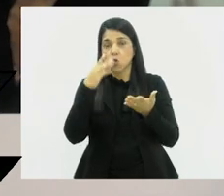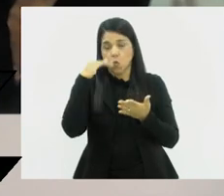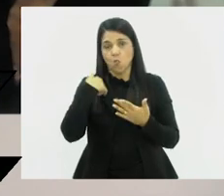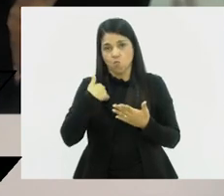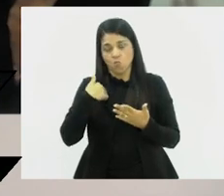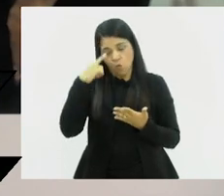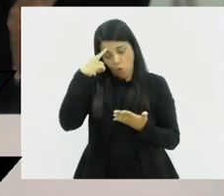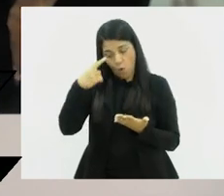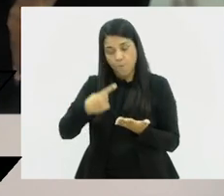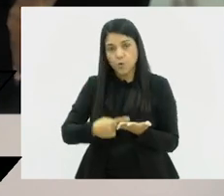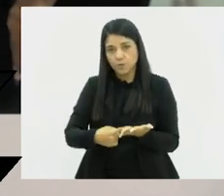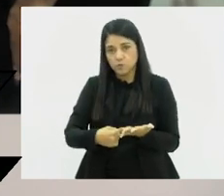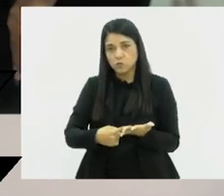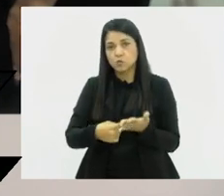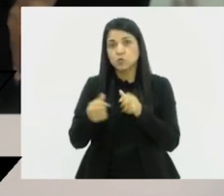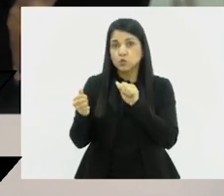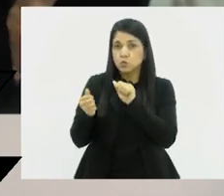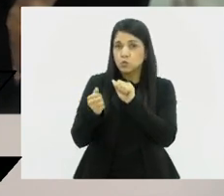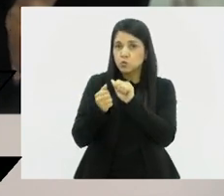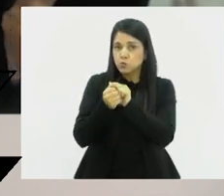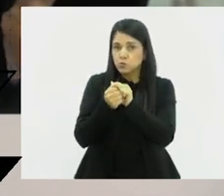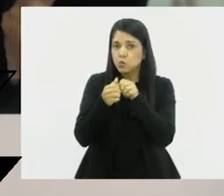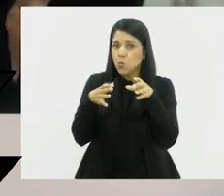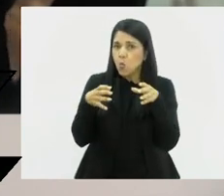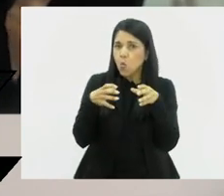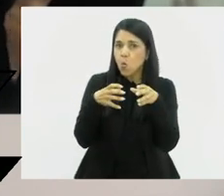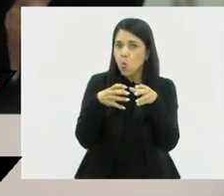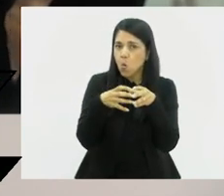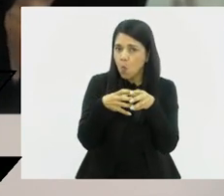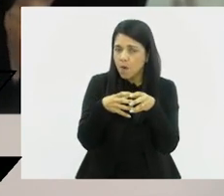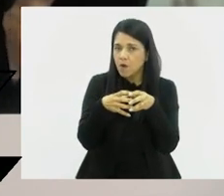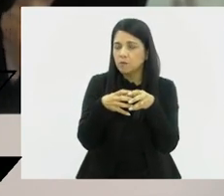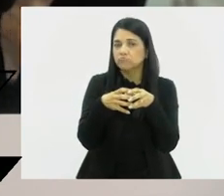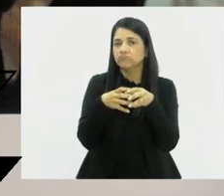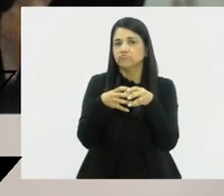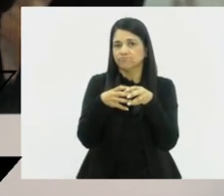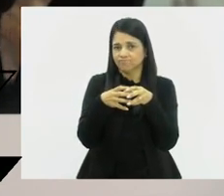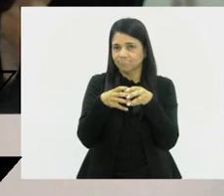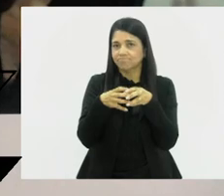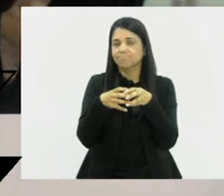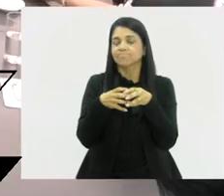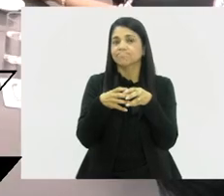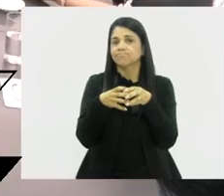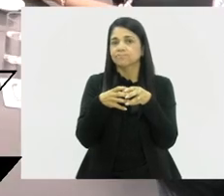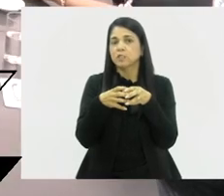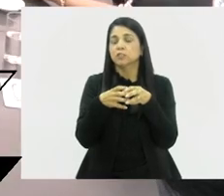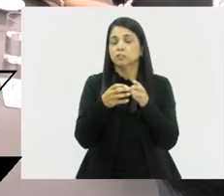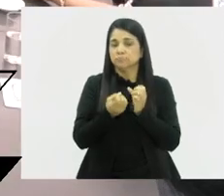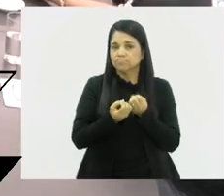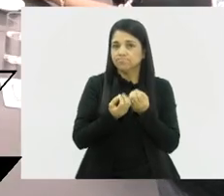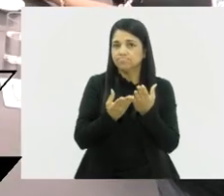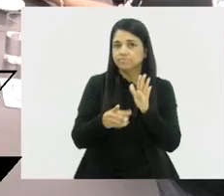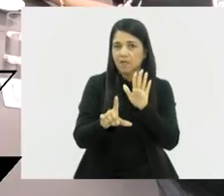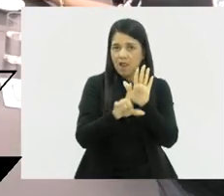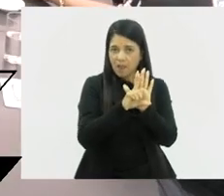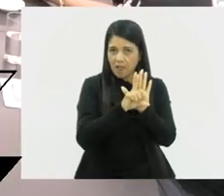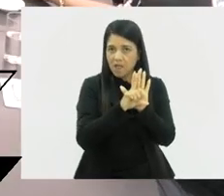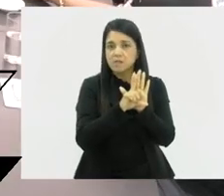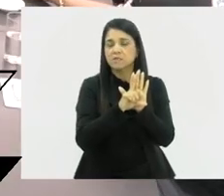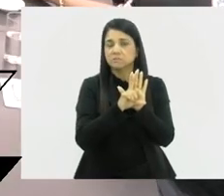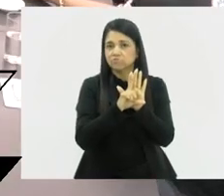compromisso de, junto ao comando da corporação, estarmos disponibilizando a legislação vigente, estarmos